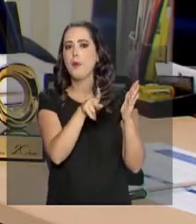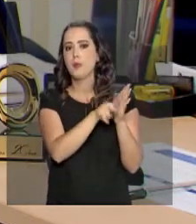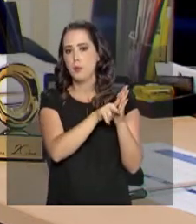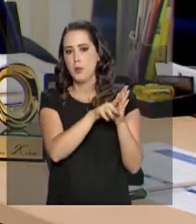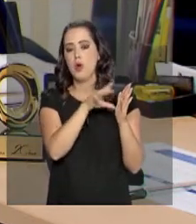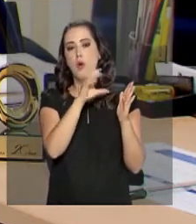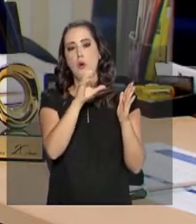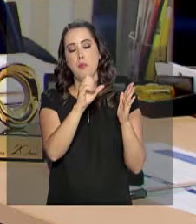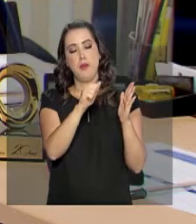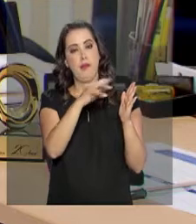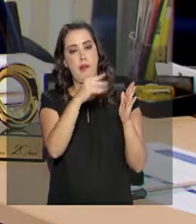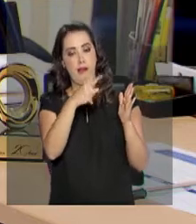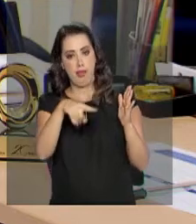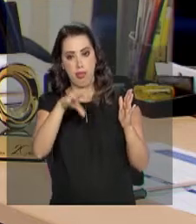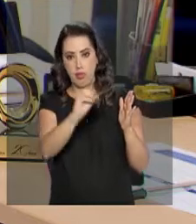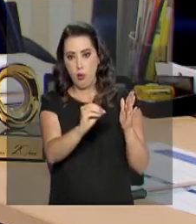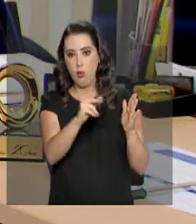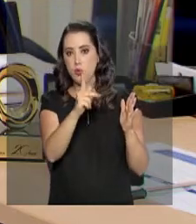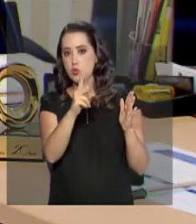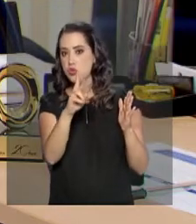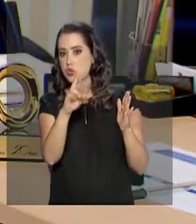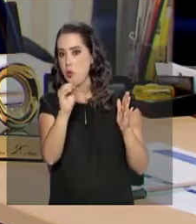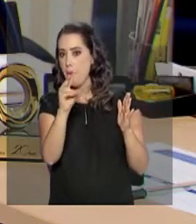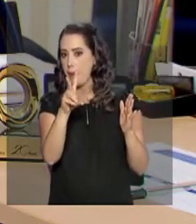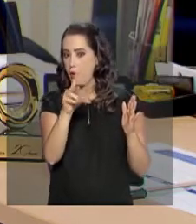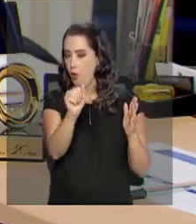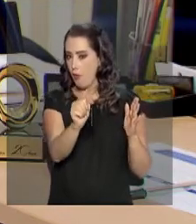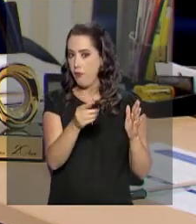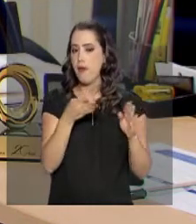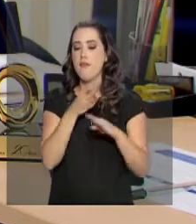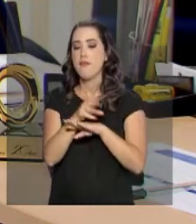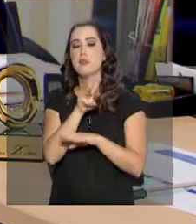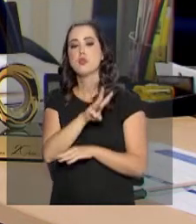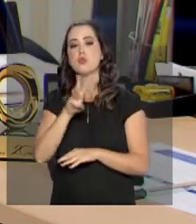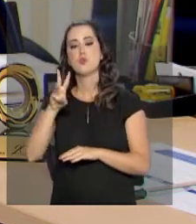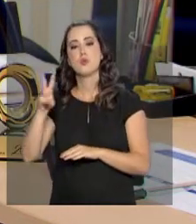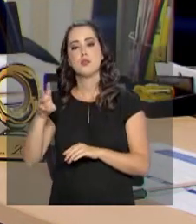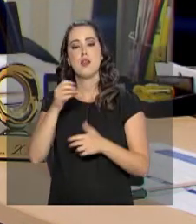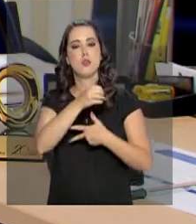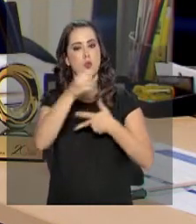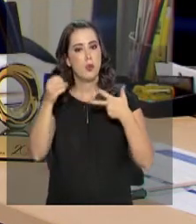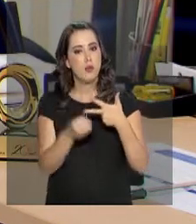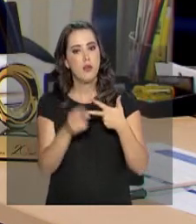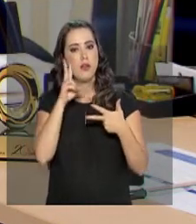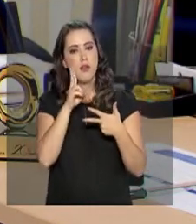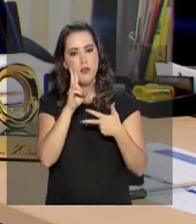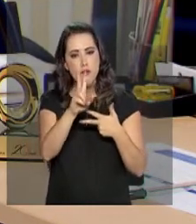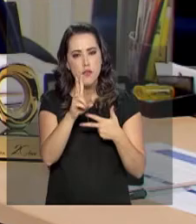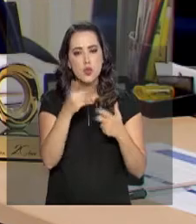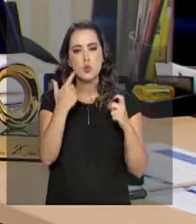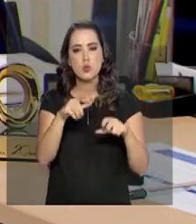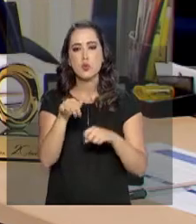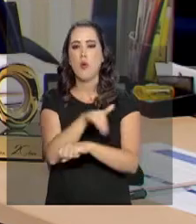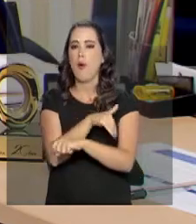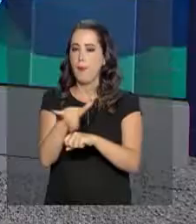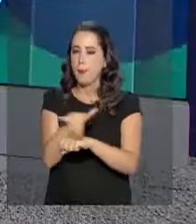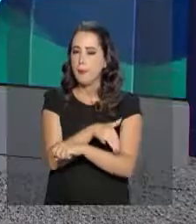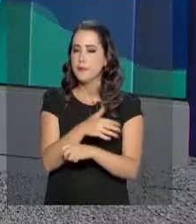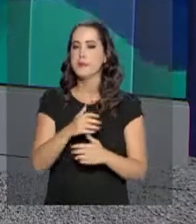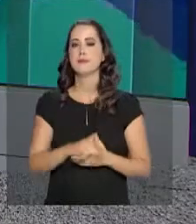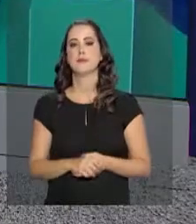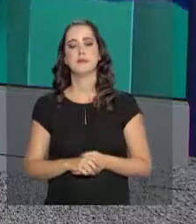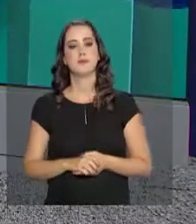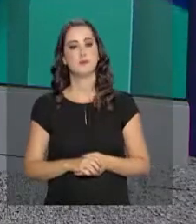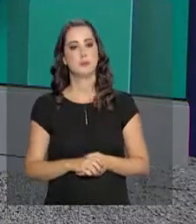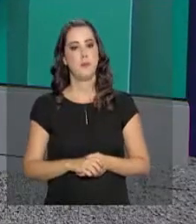acesse o site do inep e do enem desculpe acesse o site do enem e verifique seu cartão de local de prova